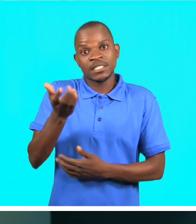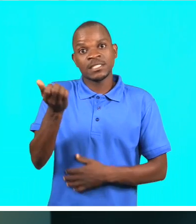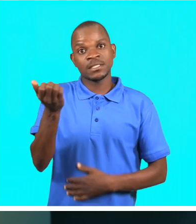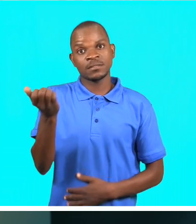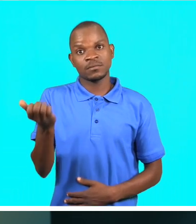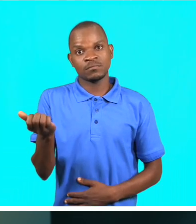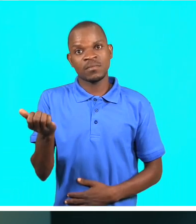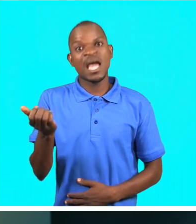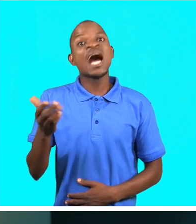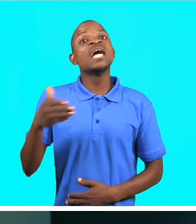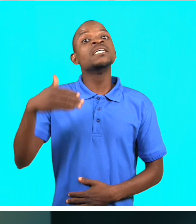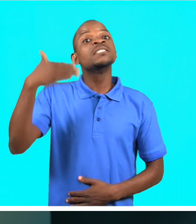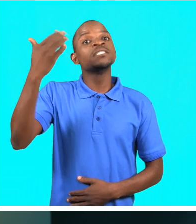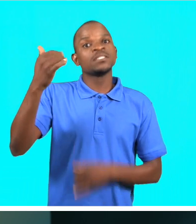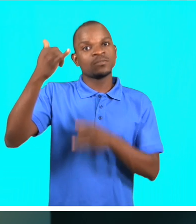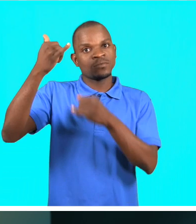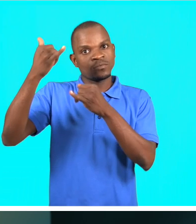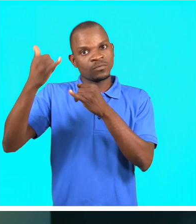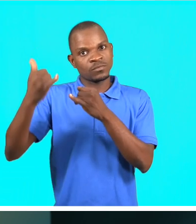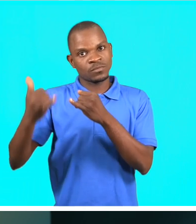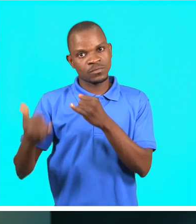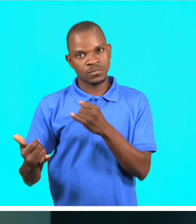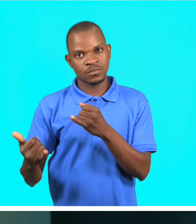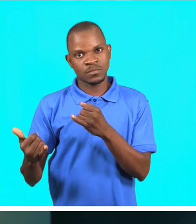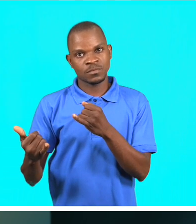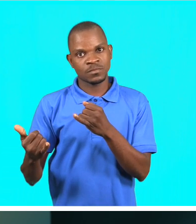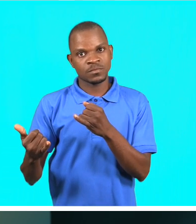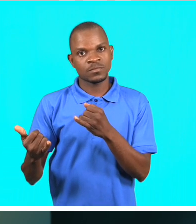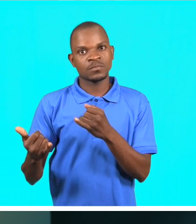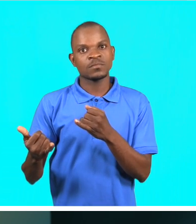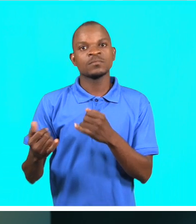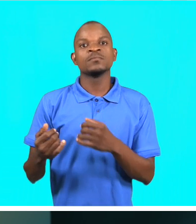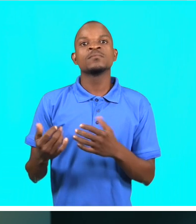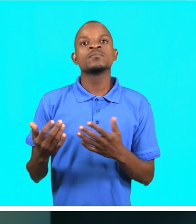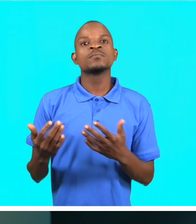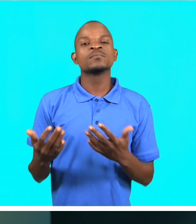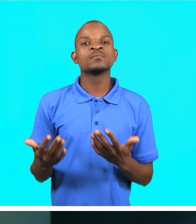desta menor até as últimas consequências.